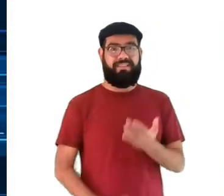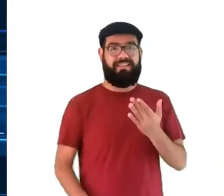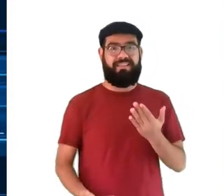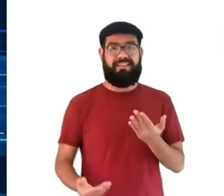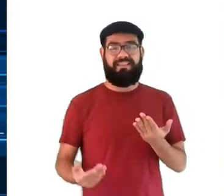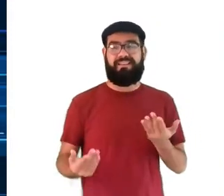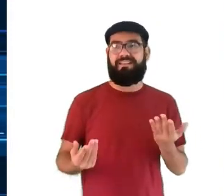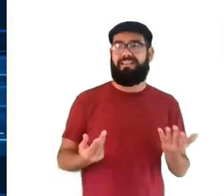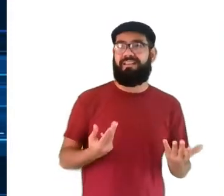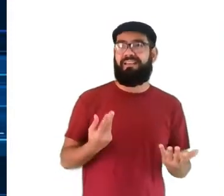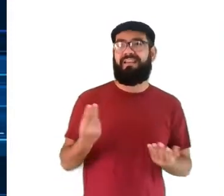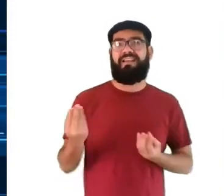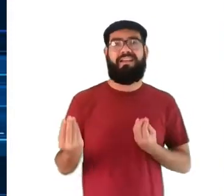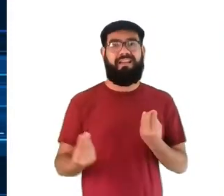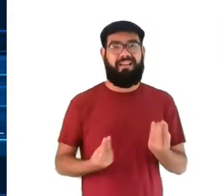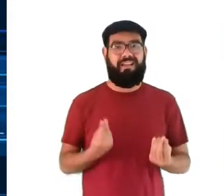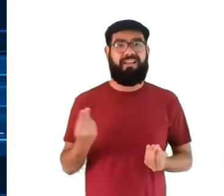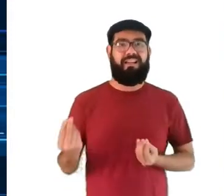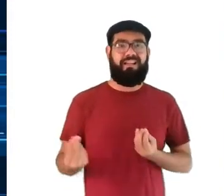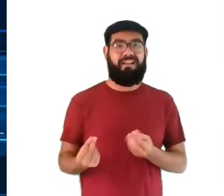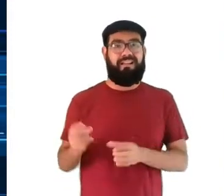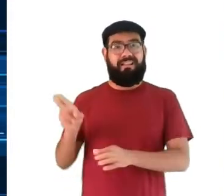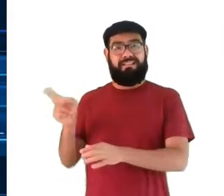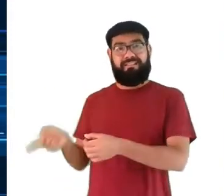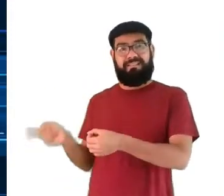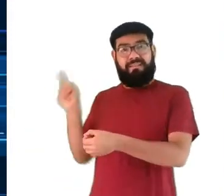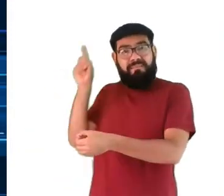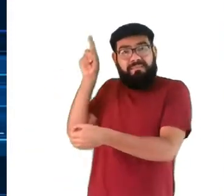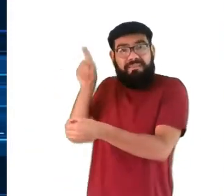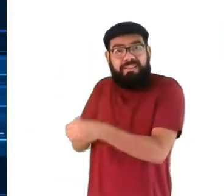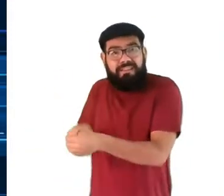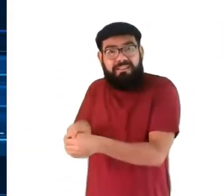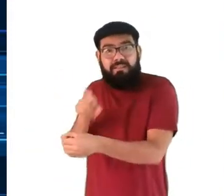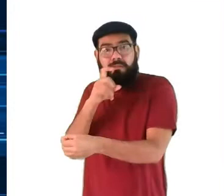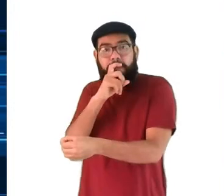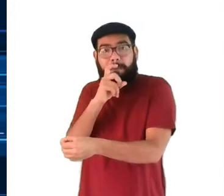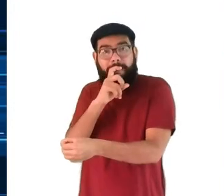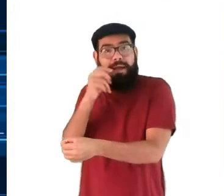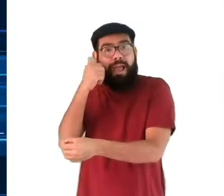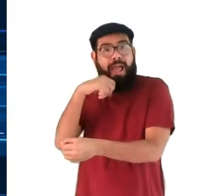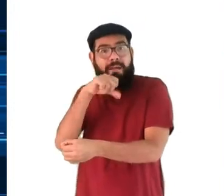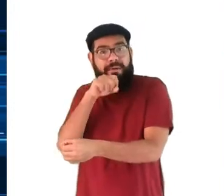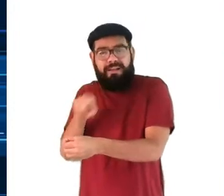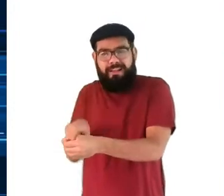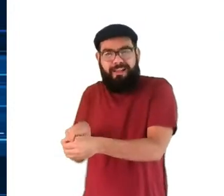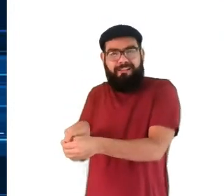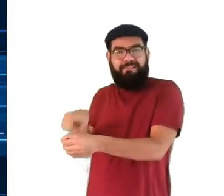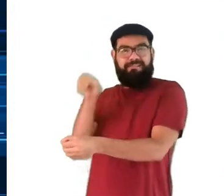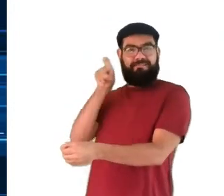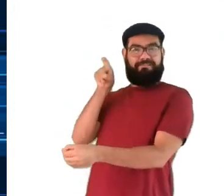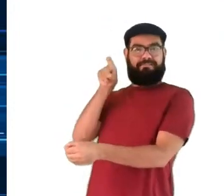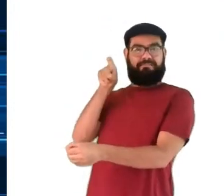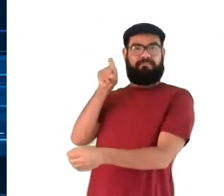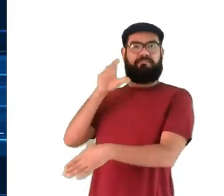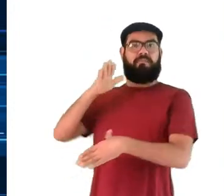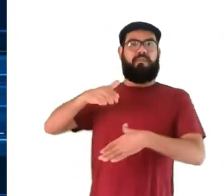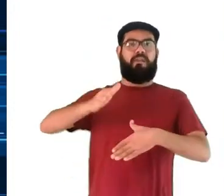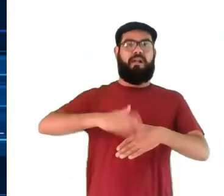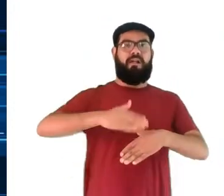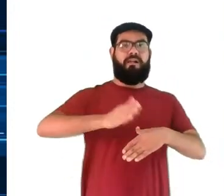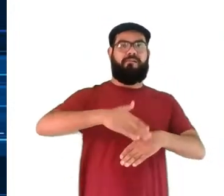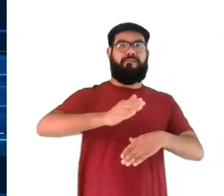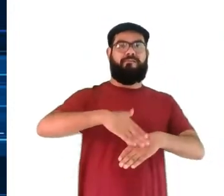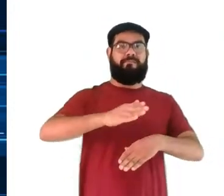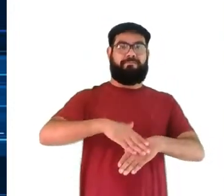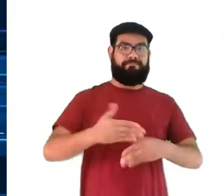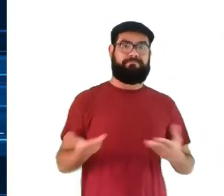ele perder aquela dependência dos pais, ou melhor, ele tornar-se independente dos pais, certo? Então,